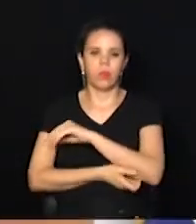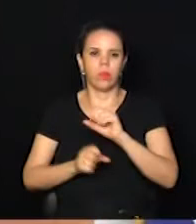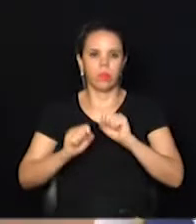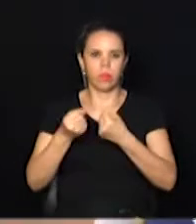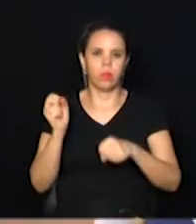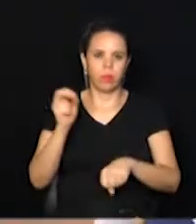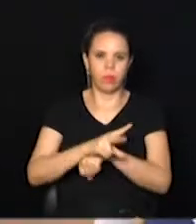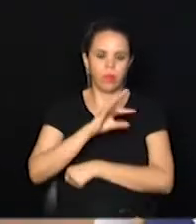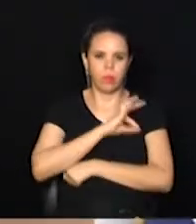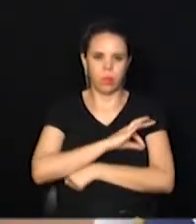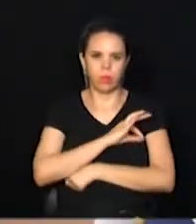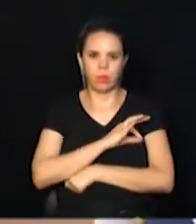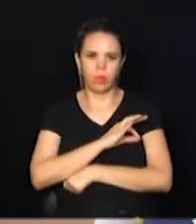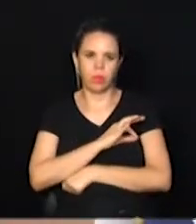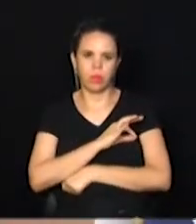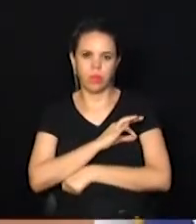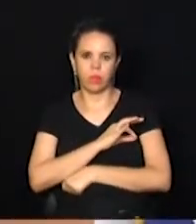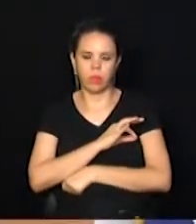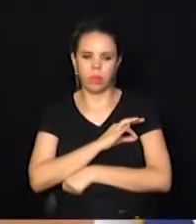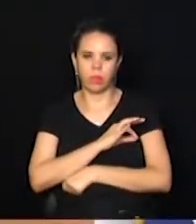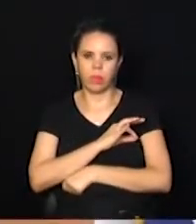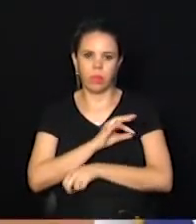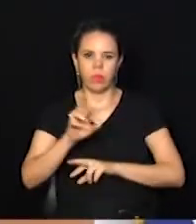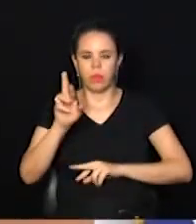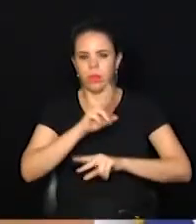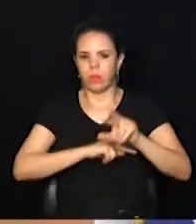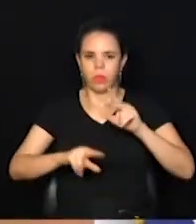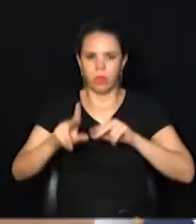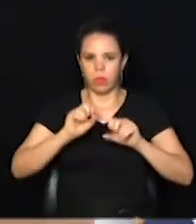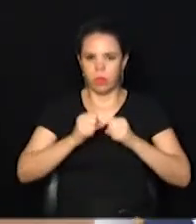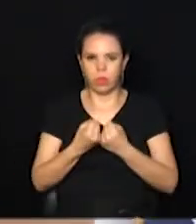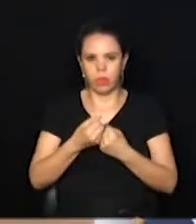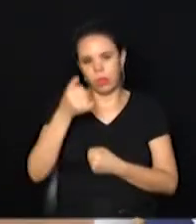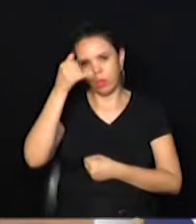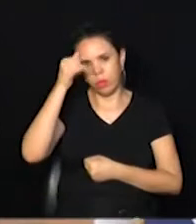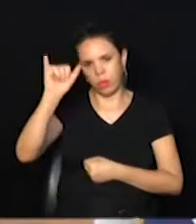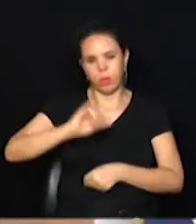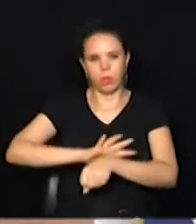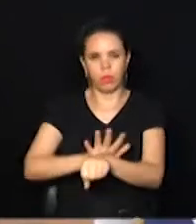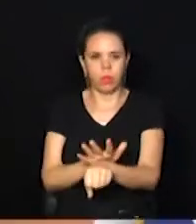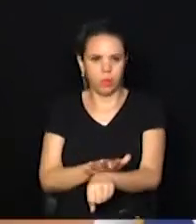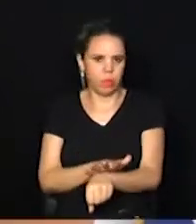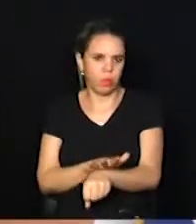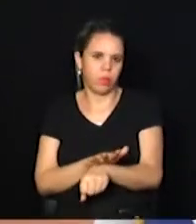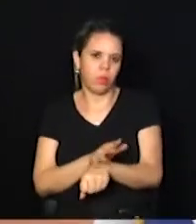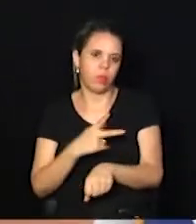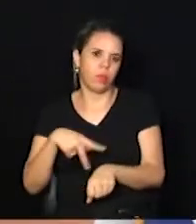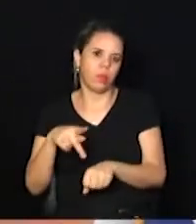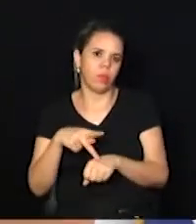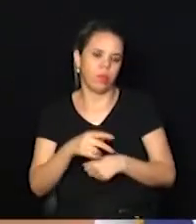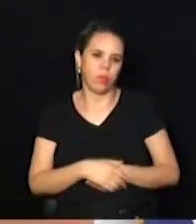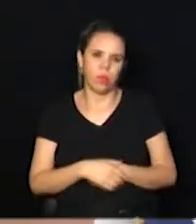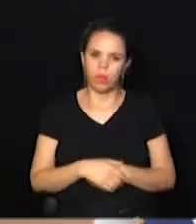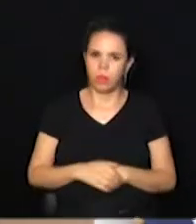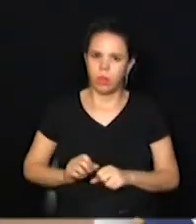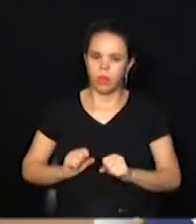do salário, defesa da diversidade, combate ao racismo estrutural nesse país, defesa